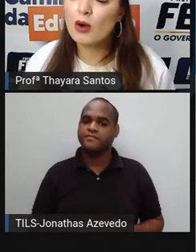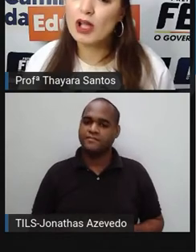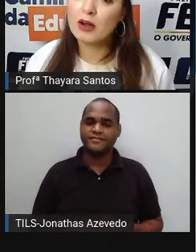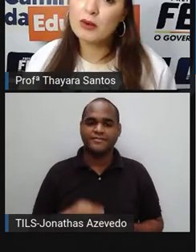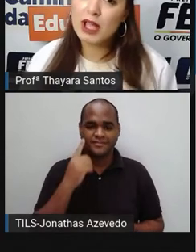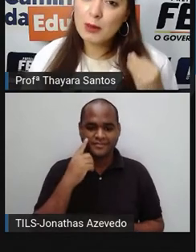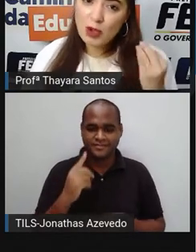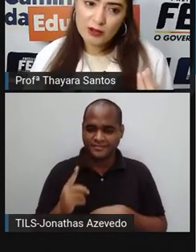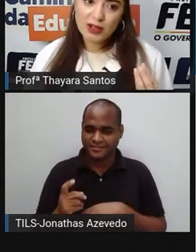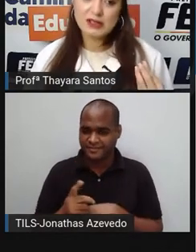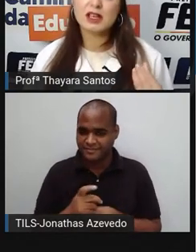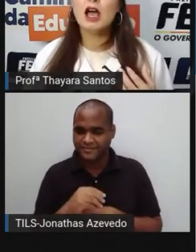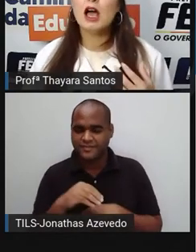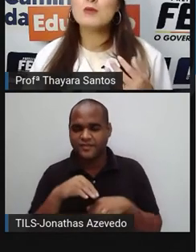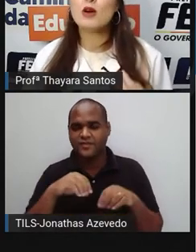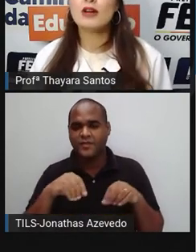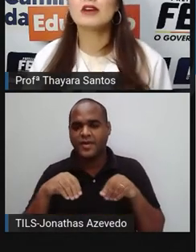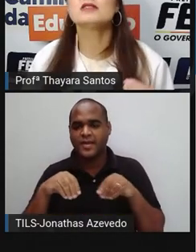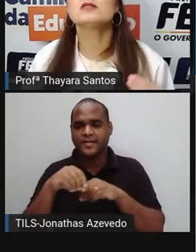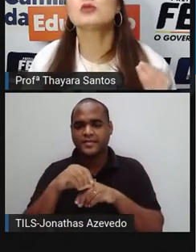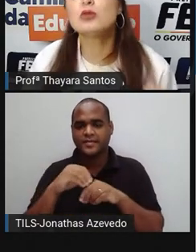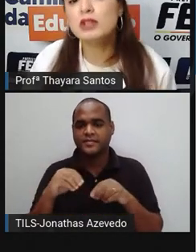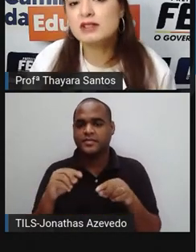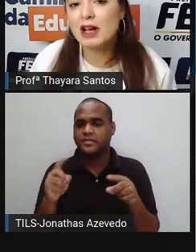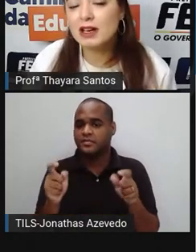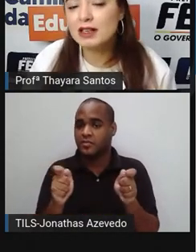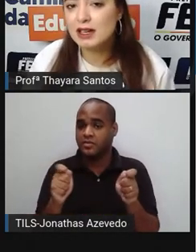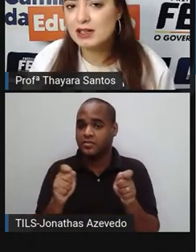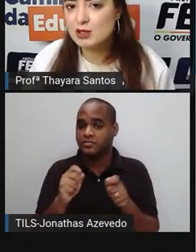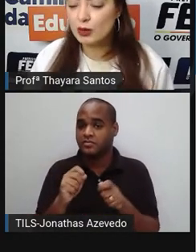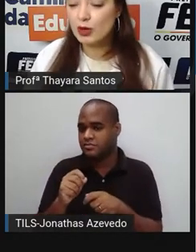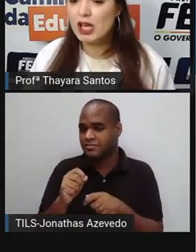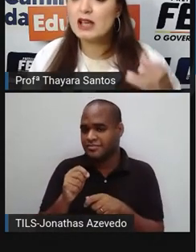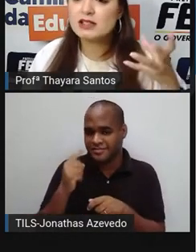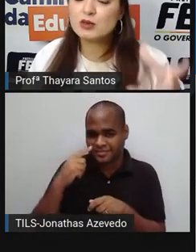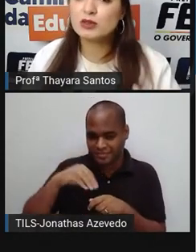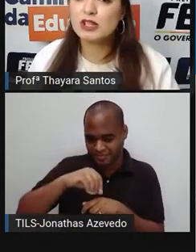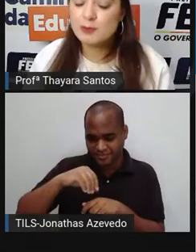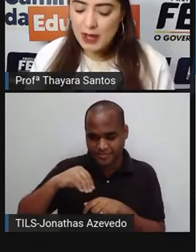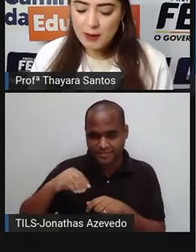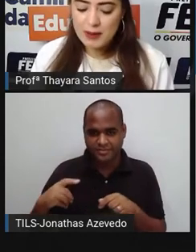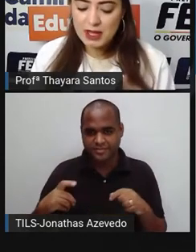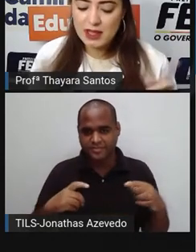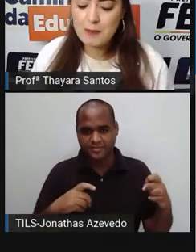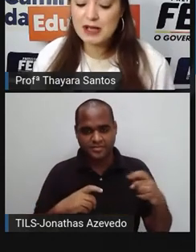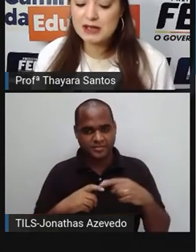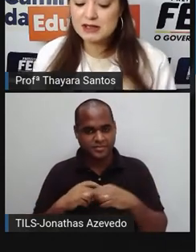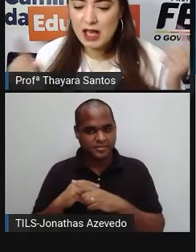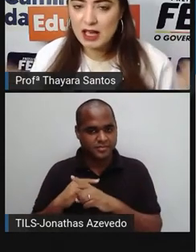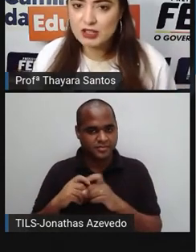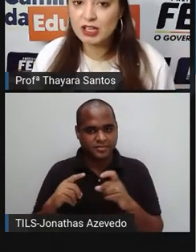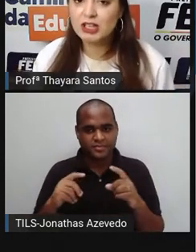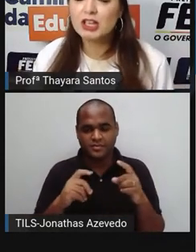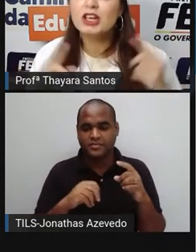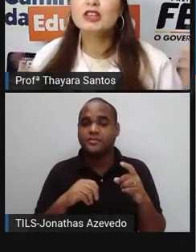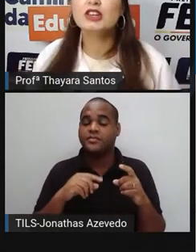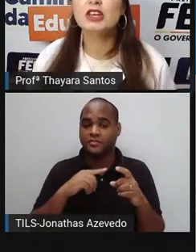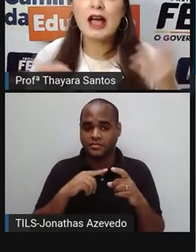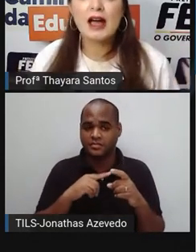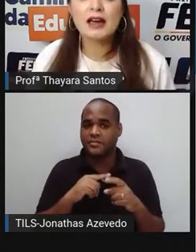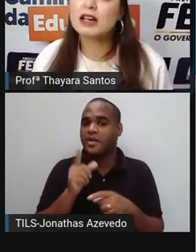a minhoca minhoca faz a minhoca faz turnês ali naquele solo esses túneis permitem a passagem